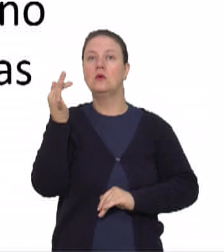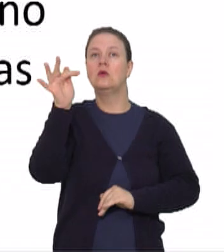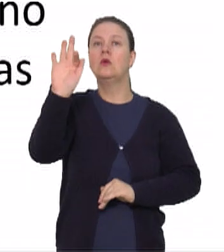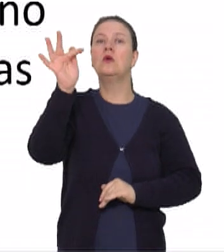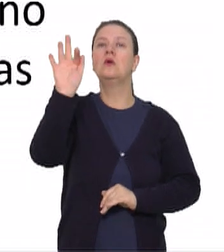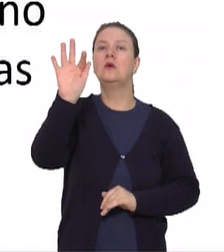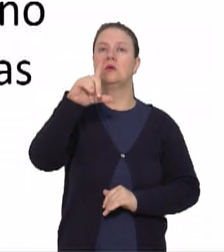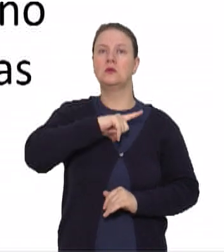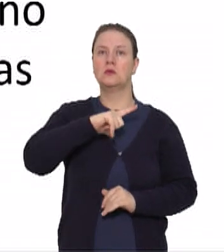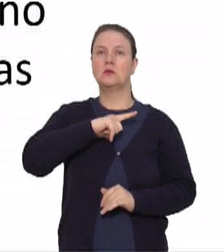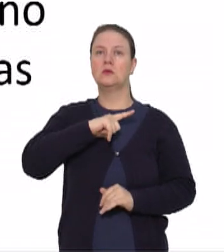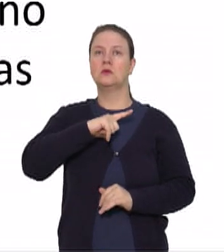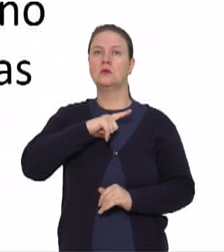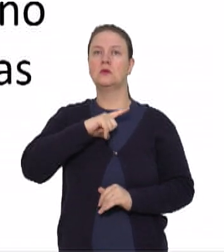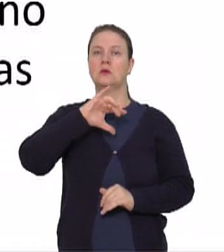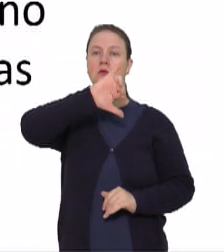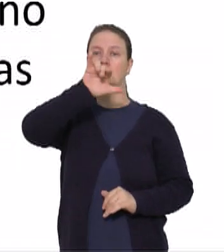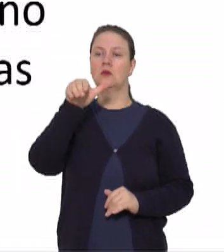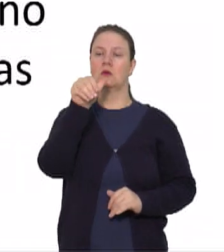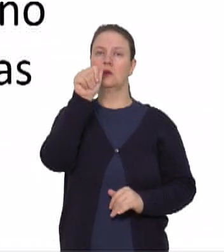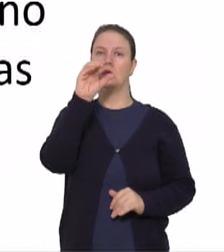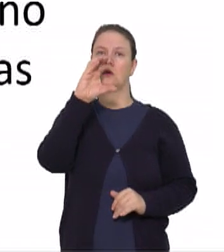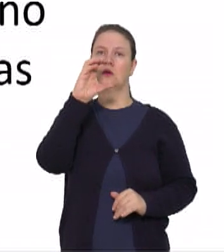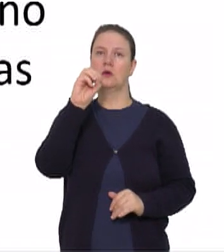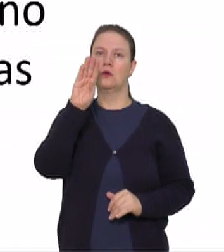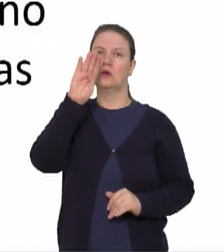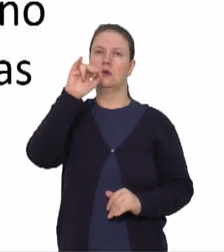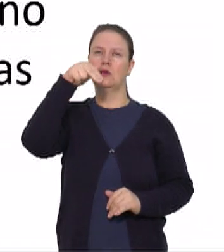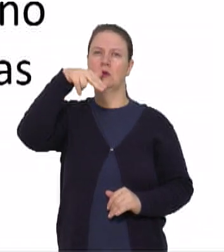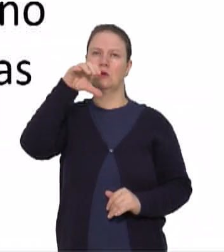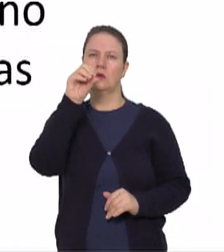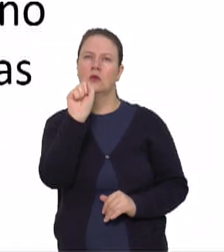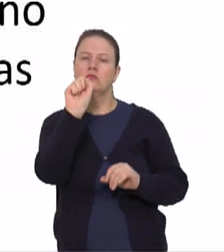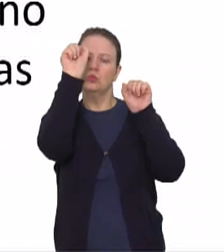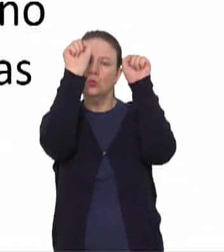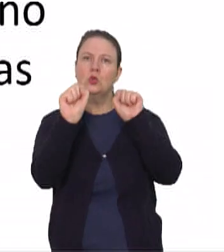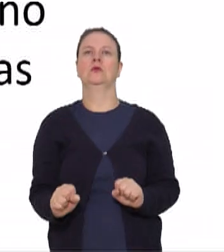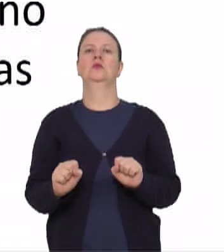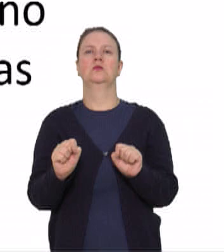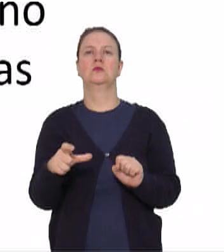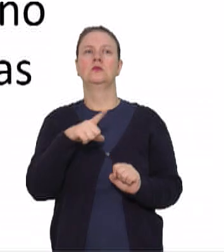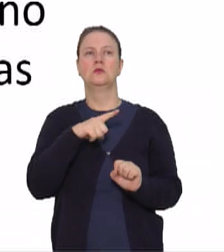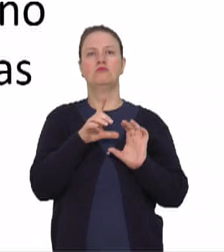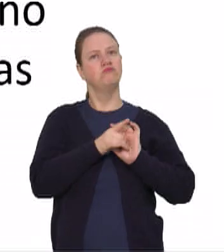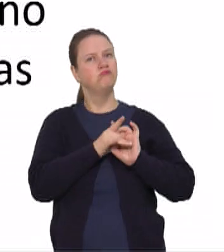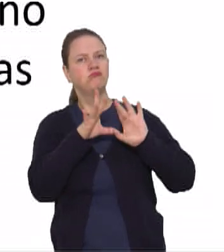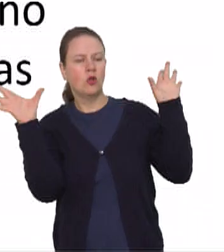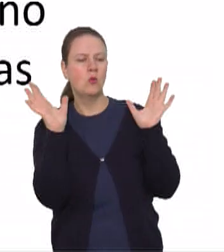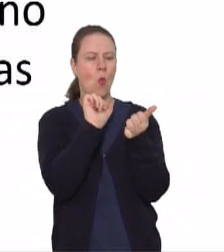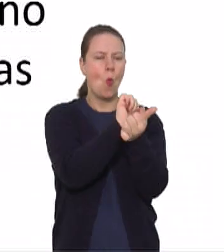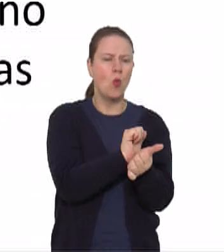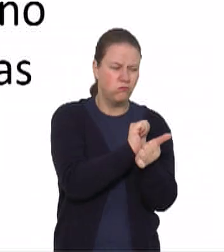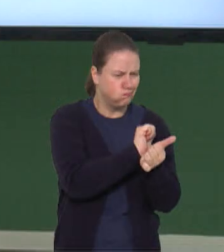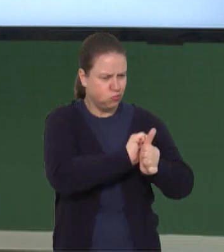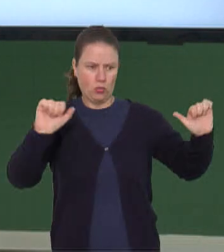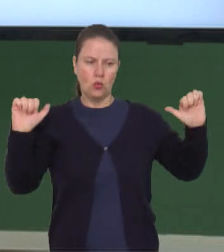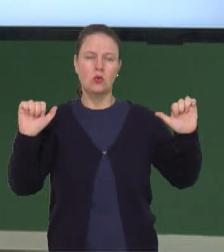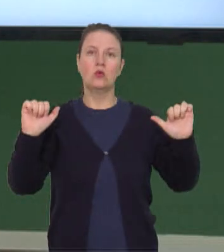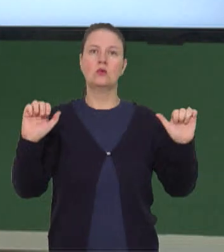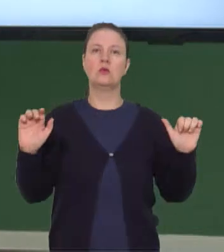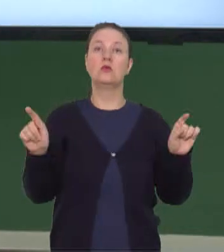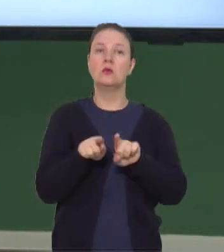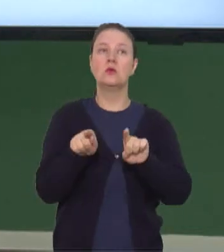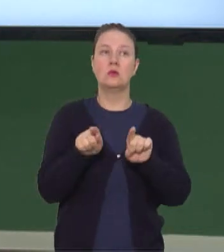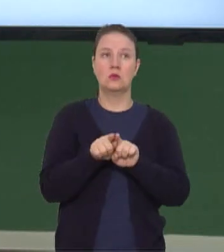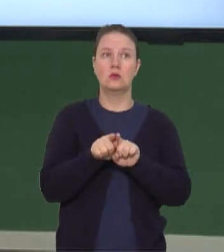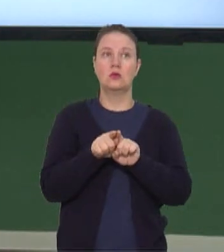tinha, né, os jacobinos no poder, que aboliram a escravidão nas colônias francesas em 1794. Então, a